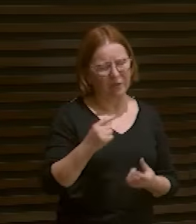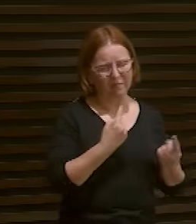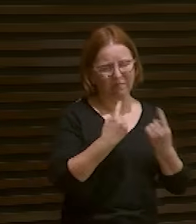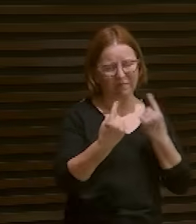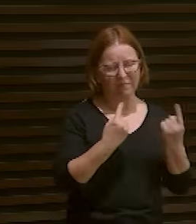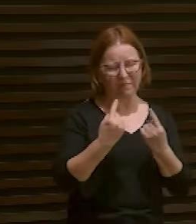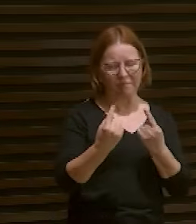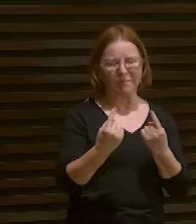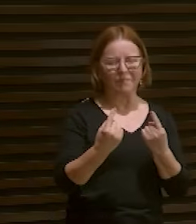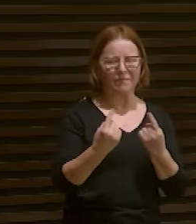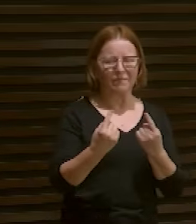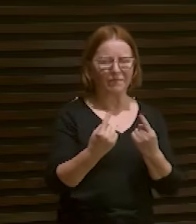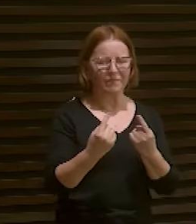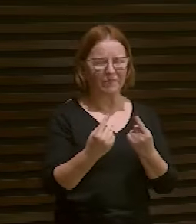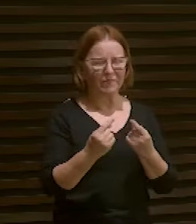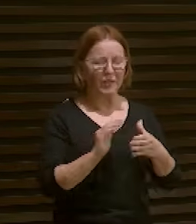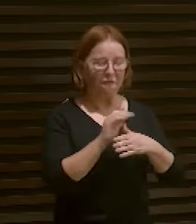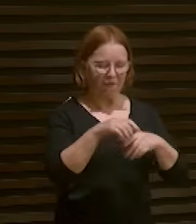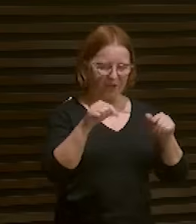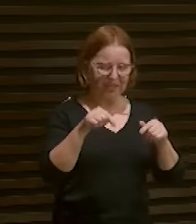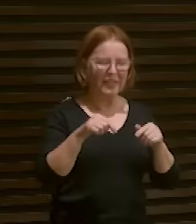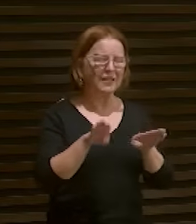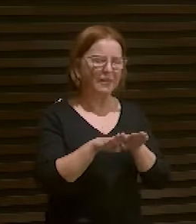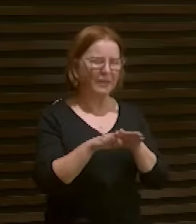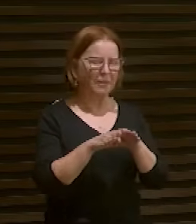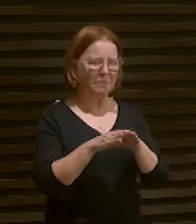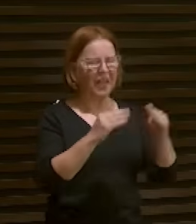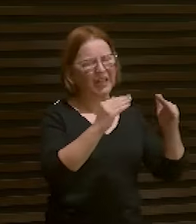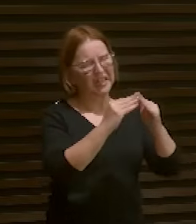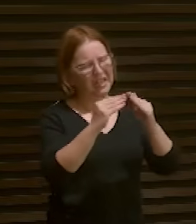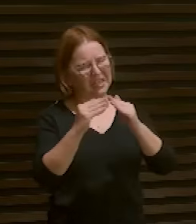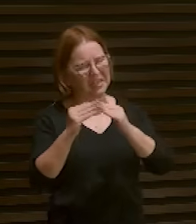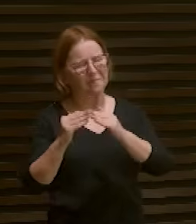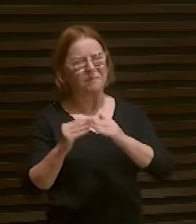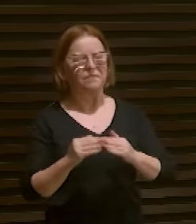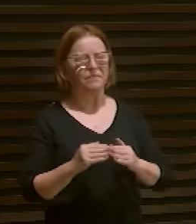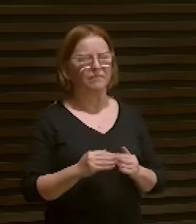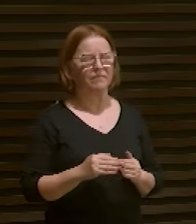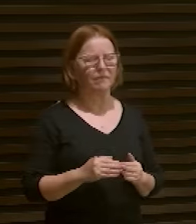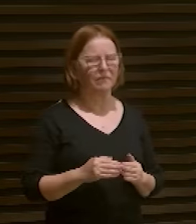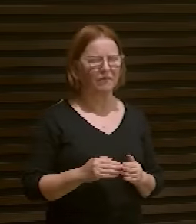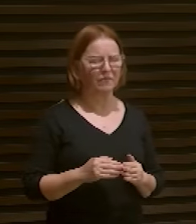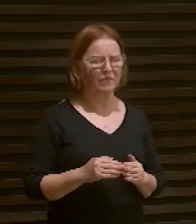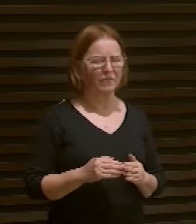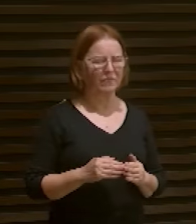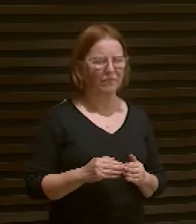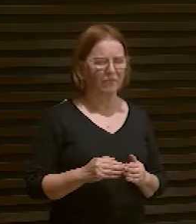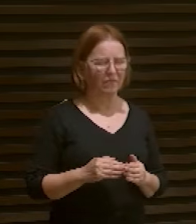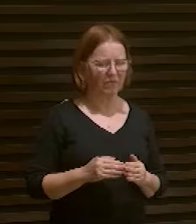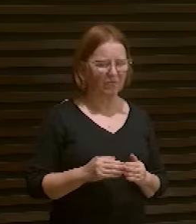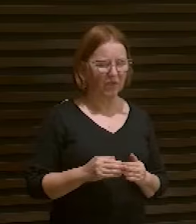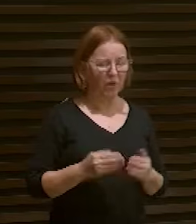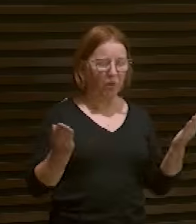outros, fora daqui também, nas casas. E o meu encargo hoje, Pai, é expor a